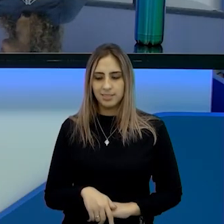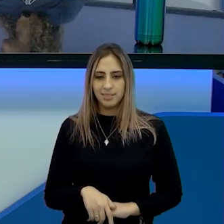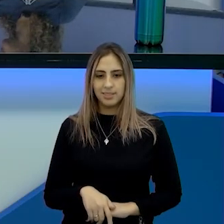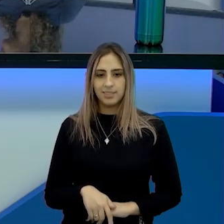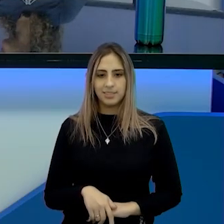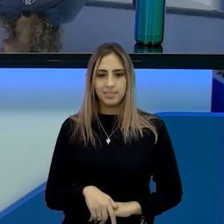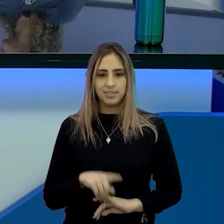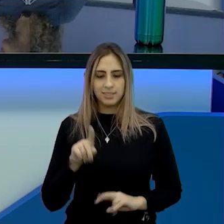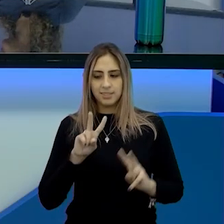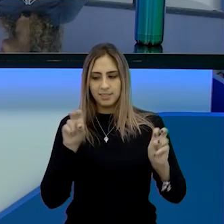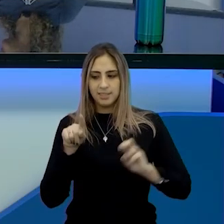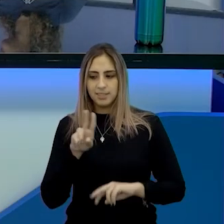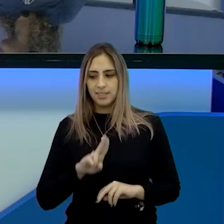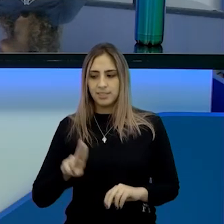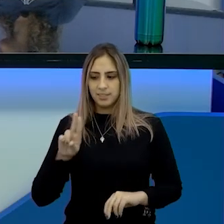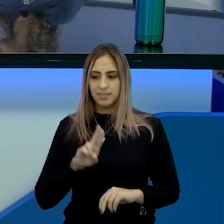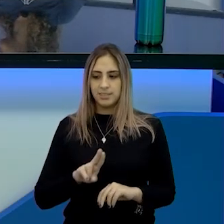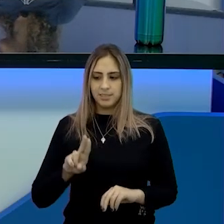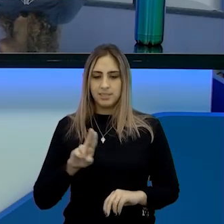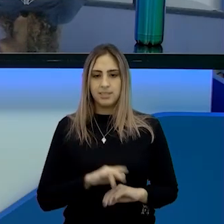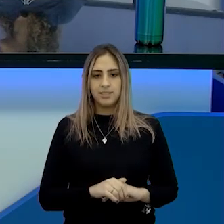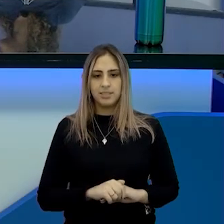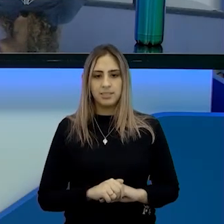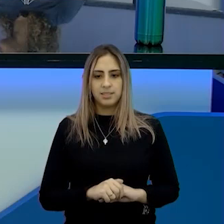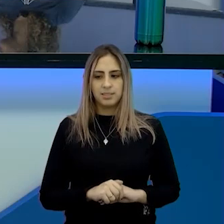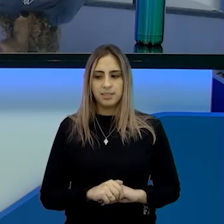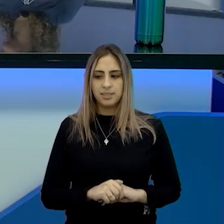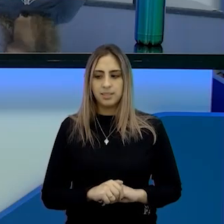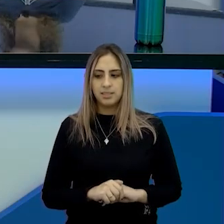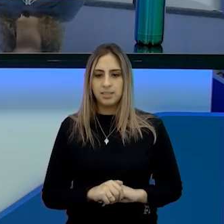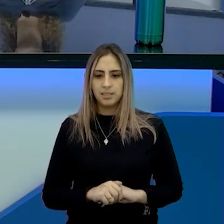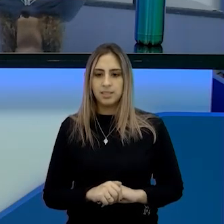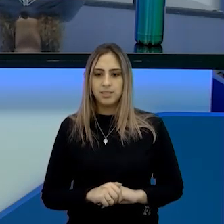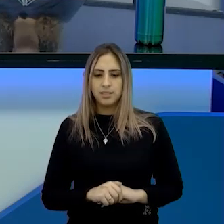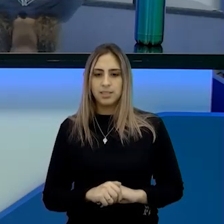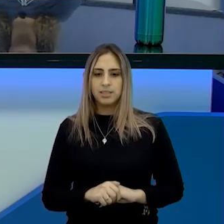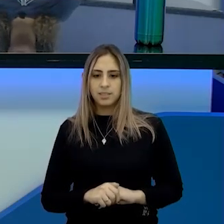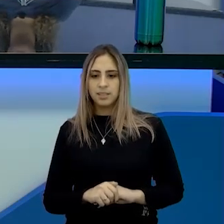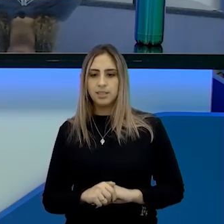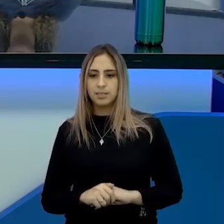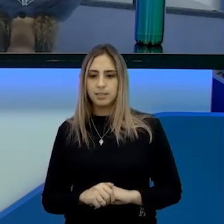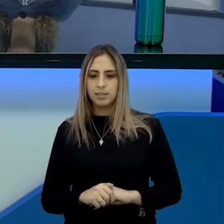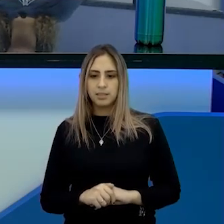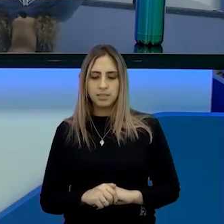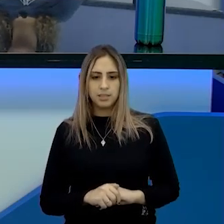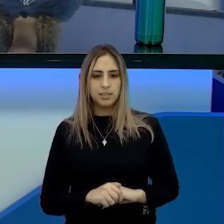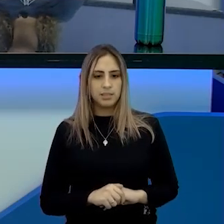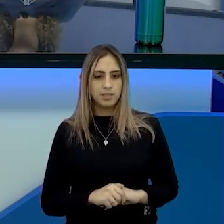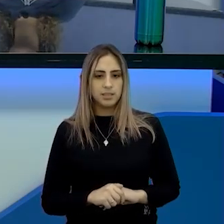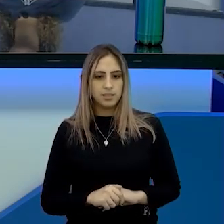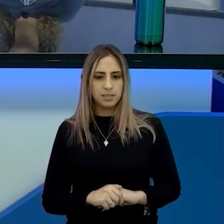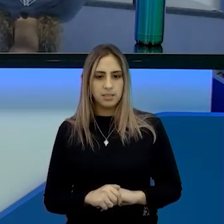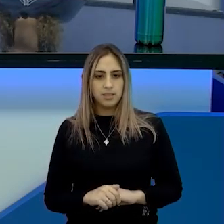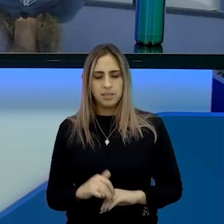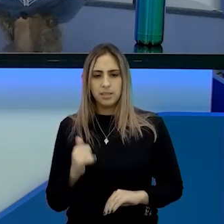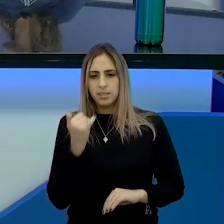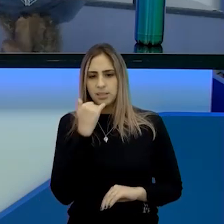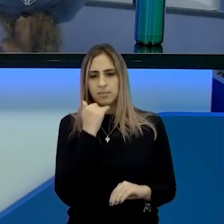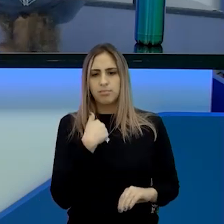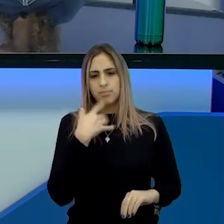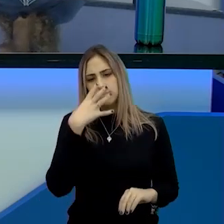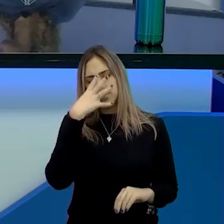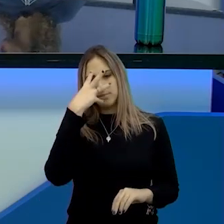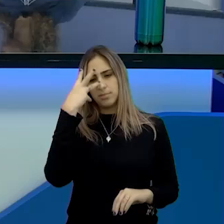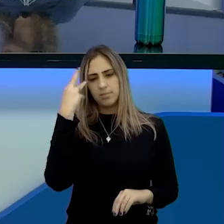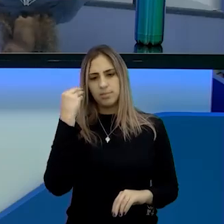é bem esse o termo que se usa com uma pessoa da minha profissão, mas tudo bem. Desculpa o atraso, o trânsito da Pompeia em específico, ele